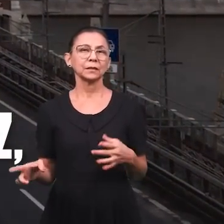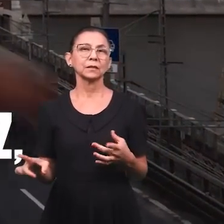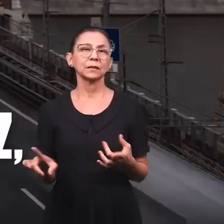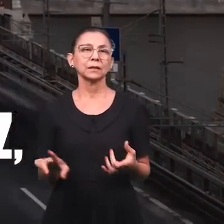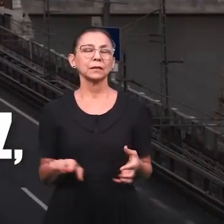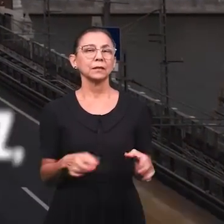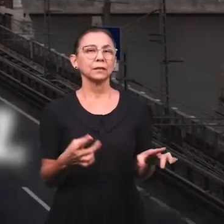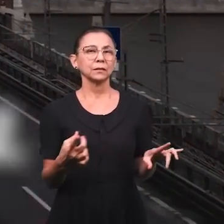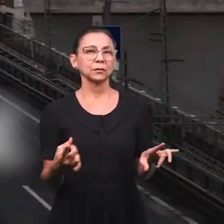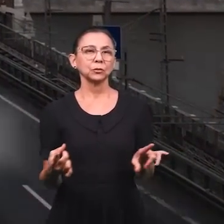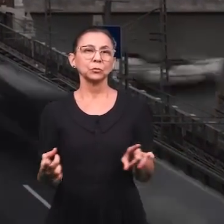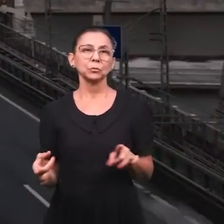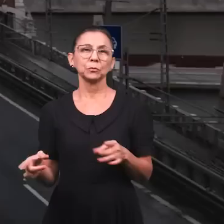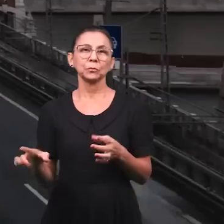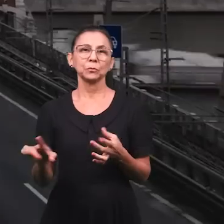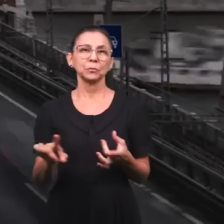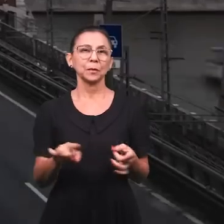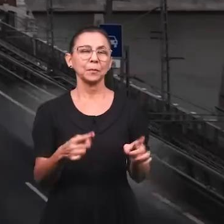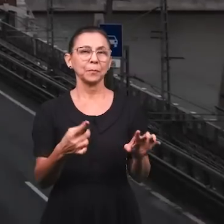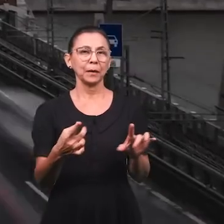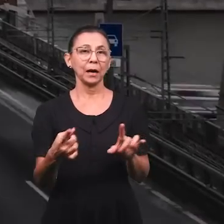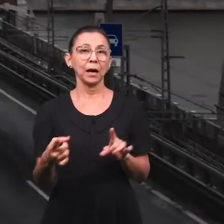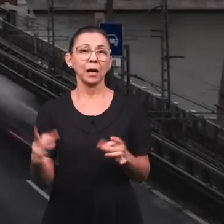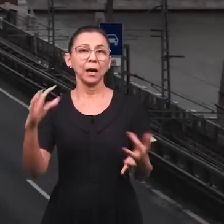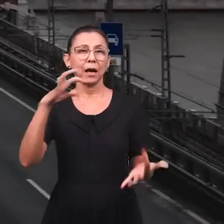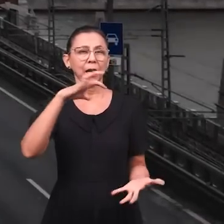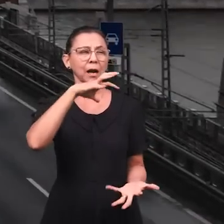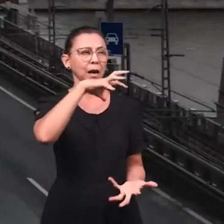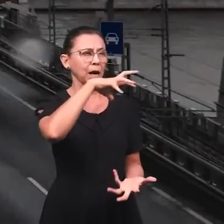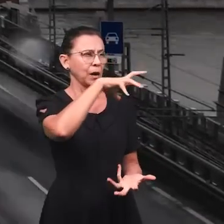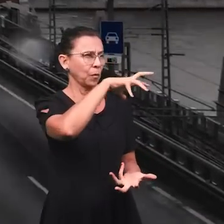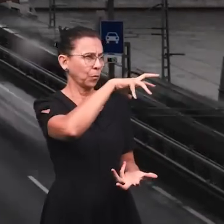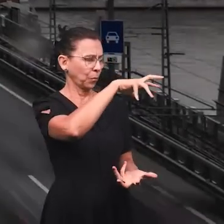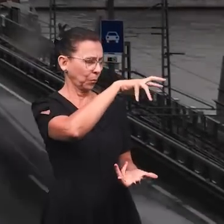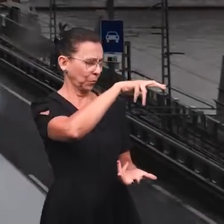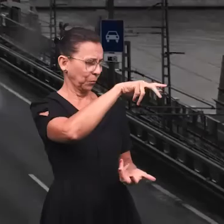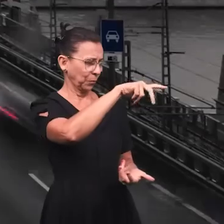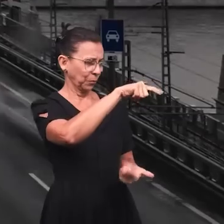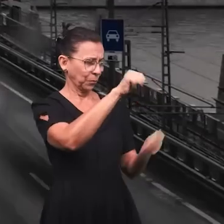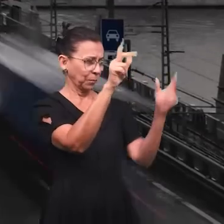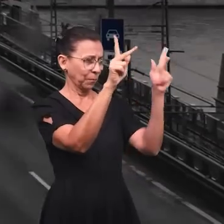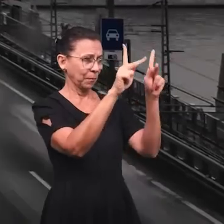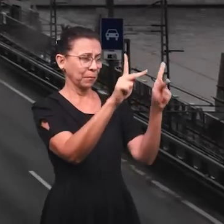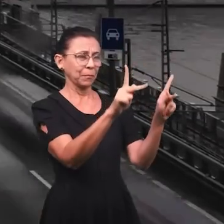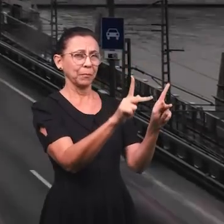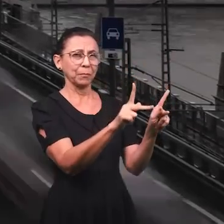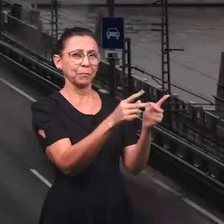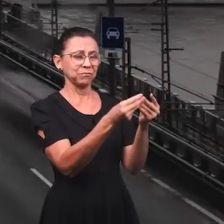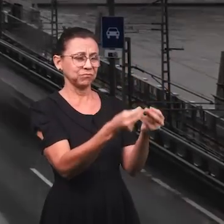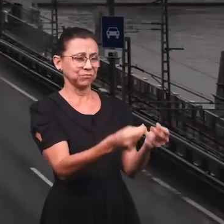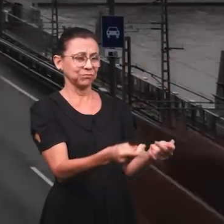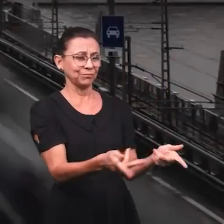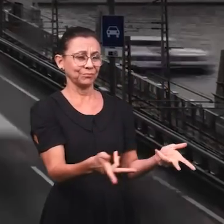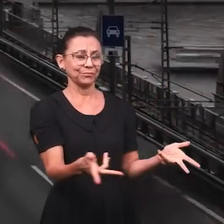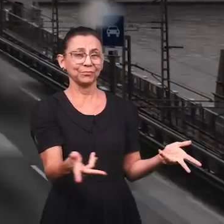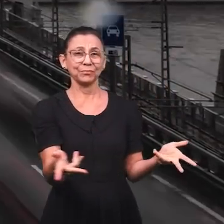sua paz. Este mundo não conhece o que